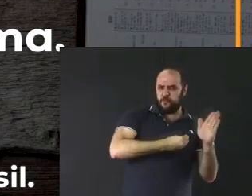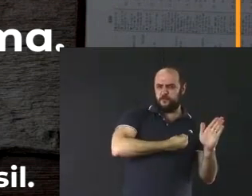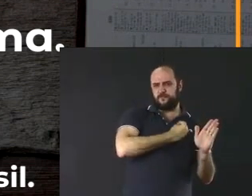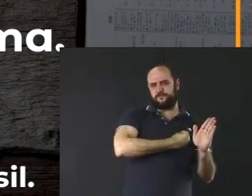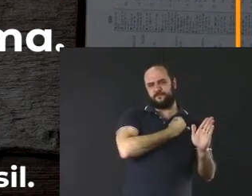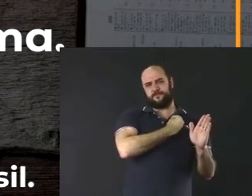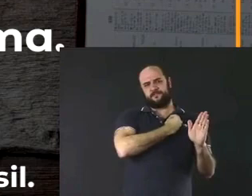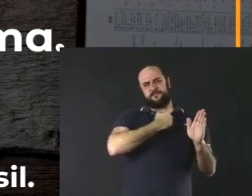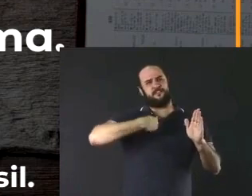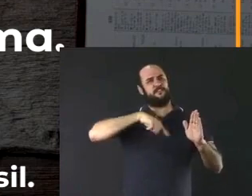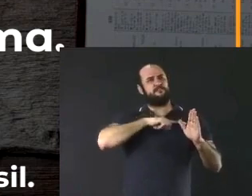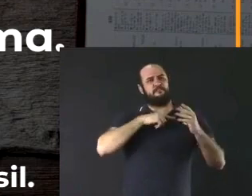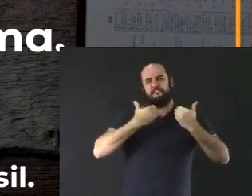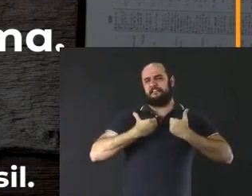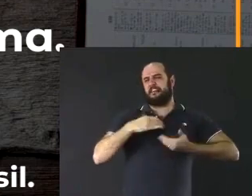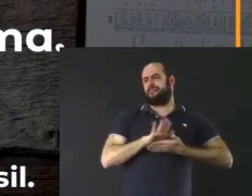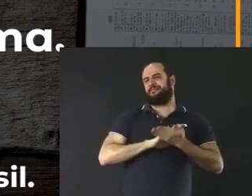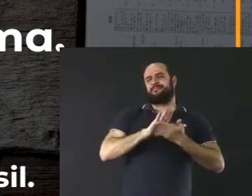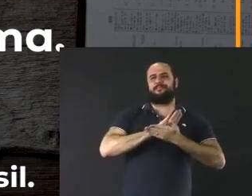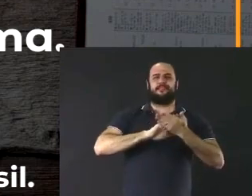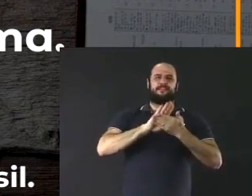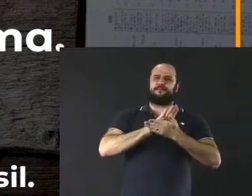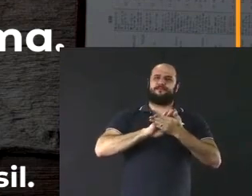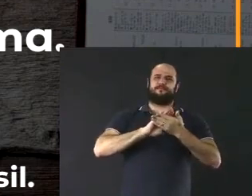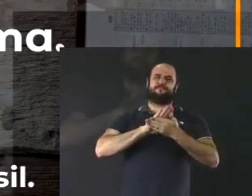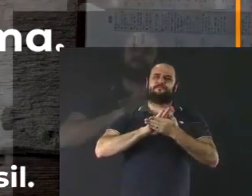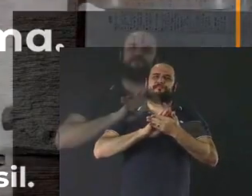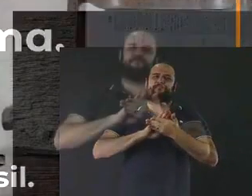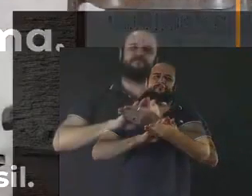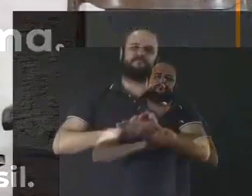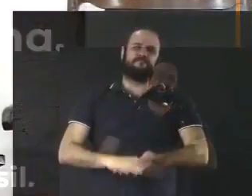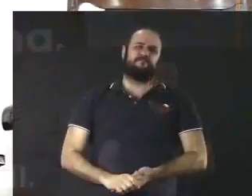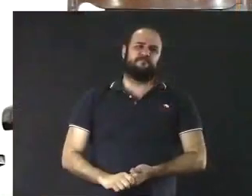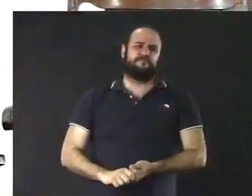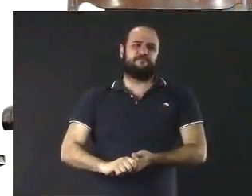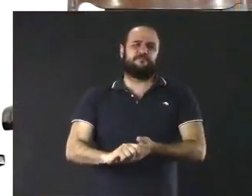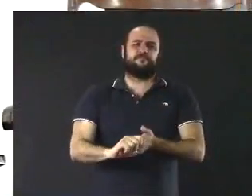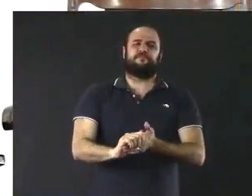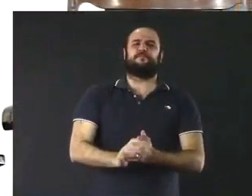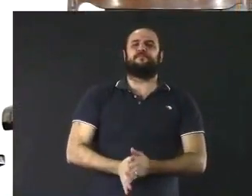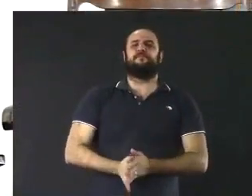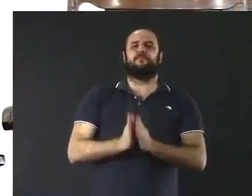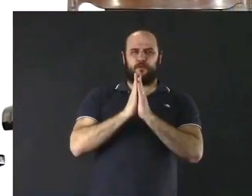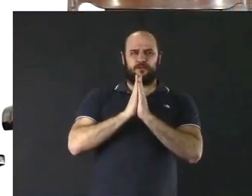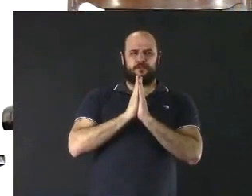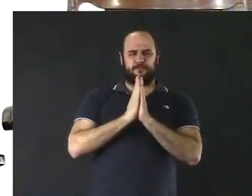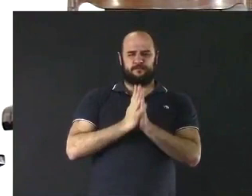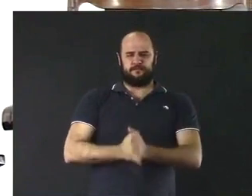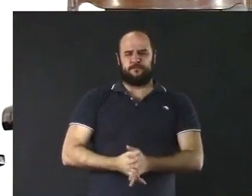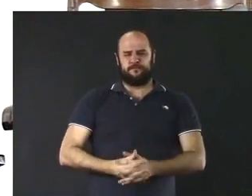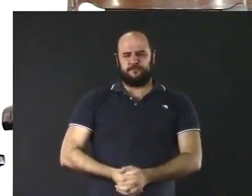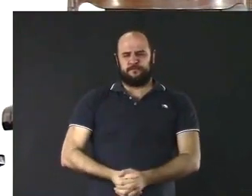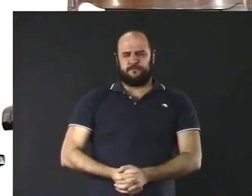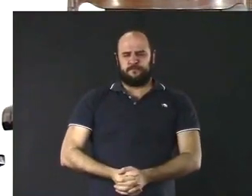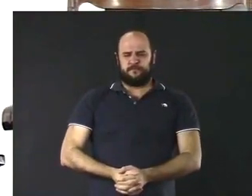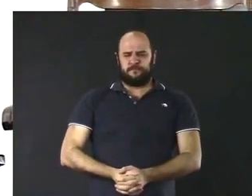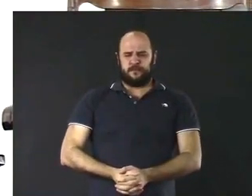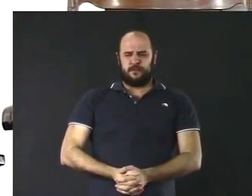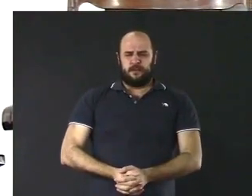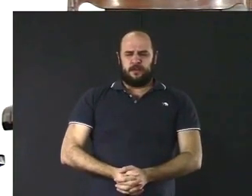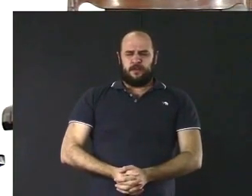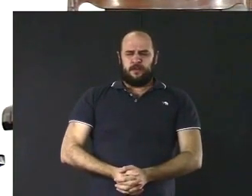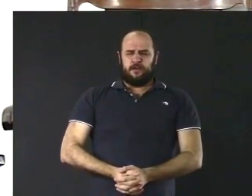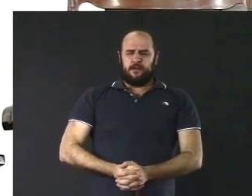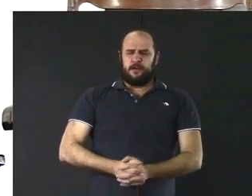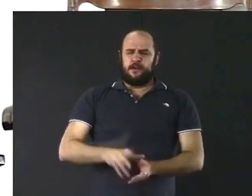vos fatigueis, desmaiando em vossas almas. Oremos, queridos.